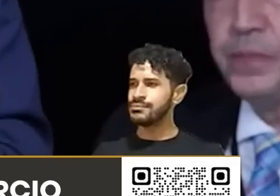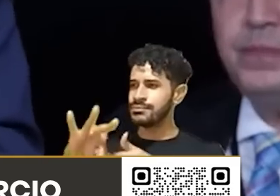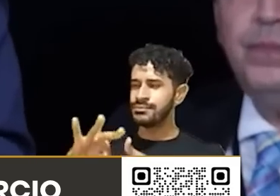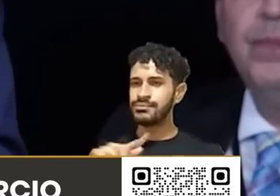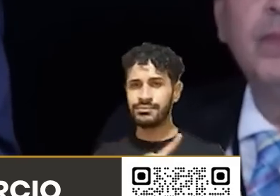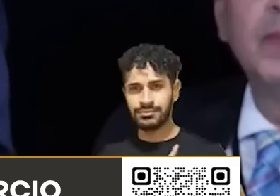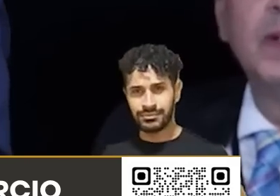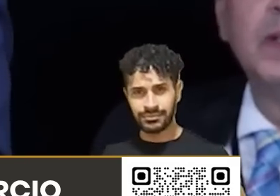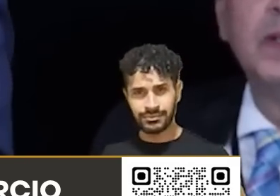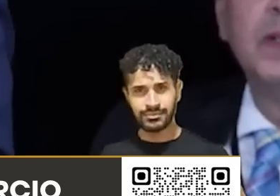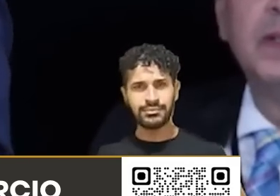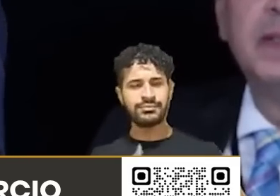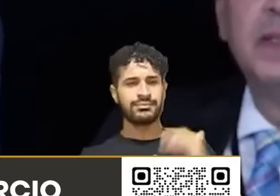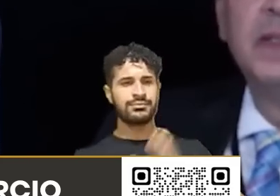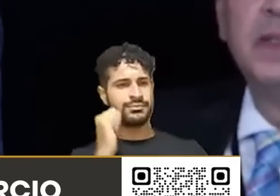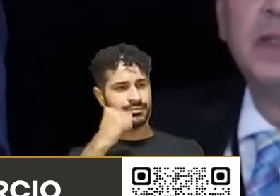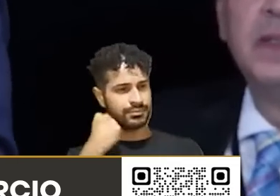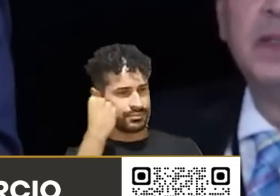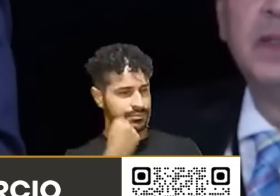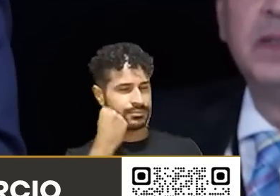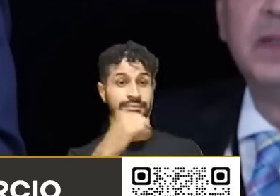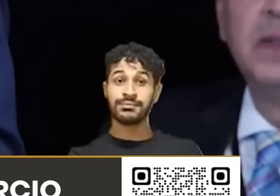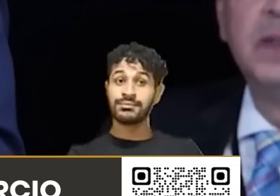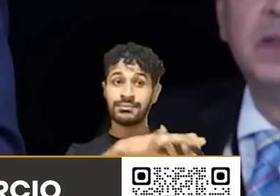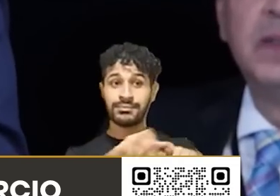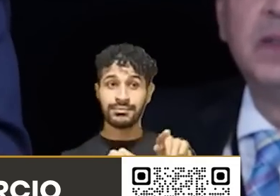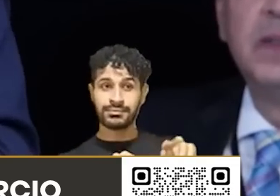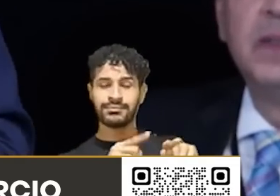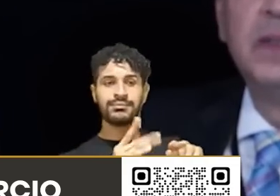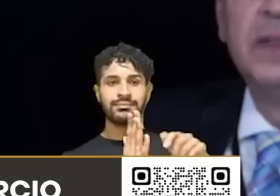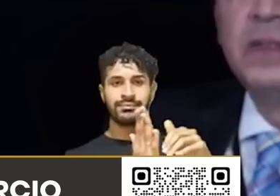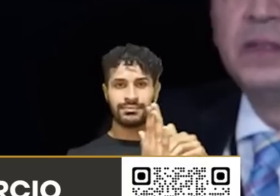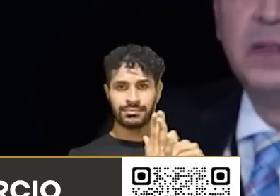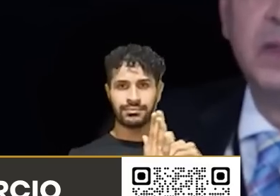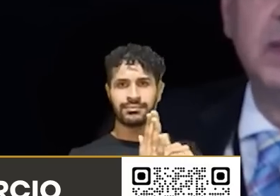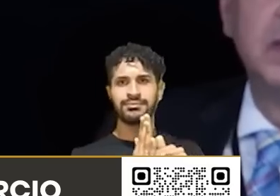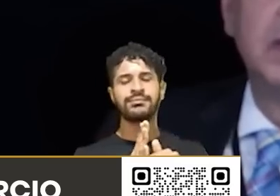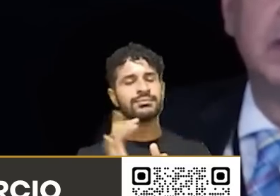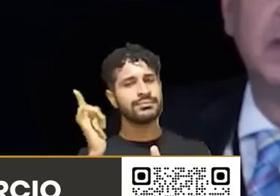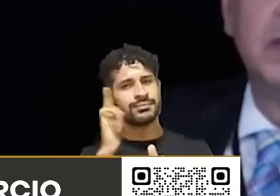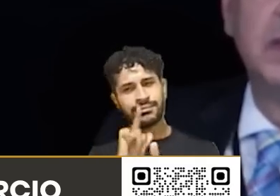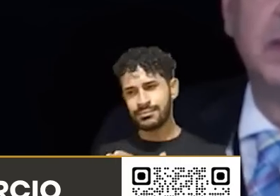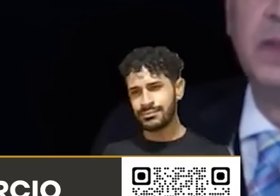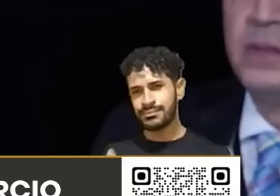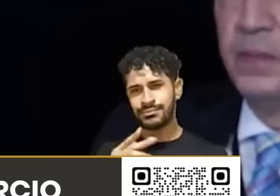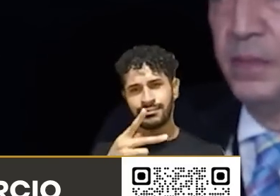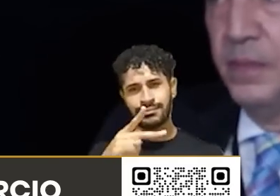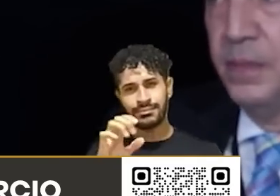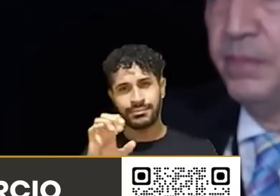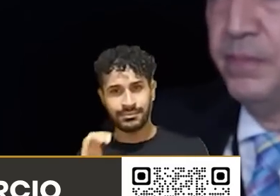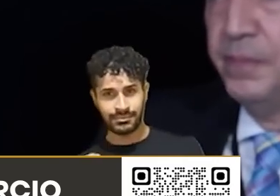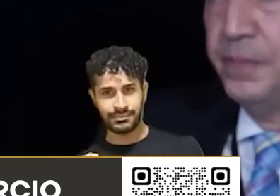aos senadores ao Líder no senado aprovação da PEC